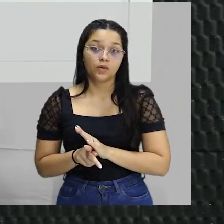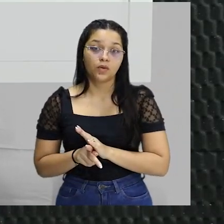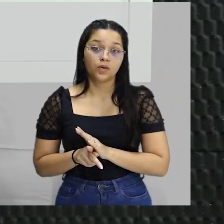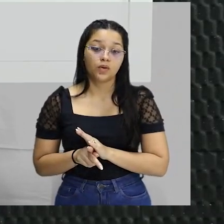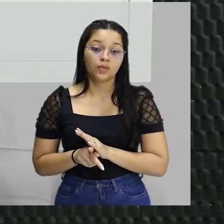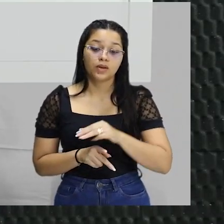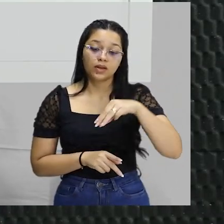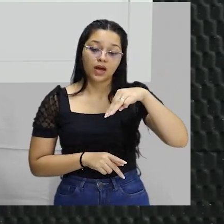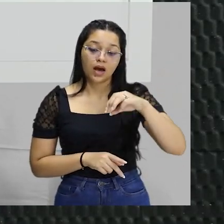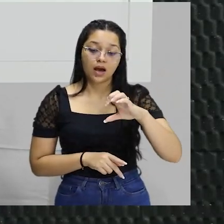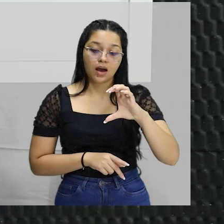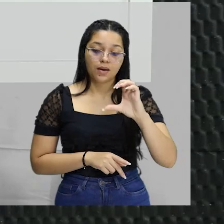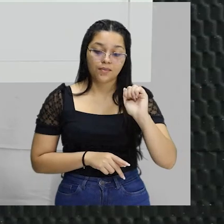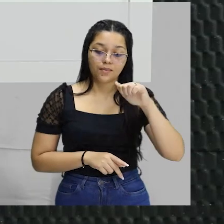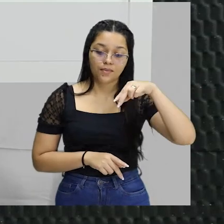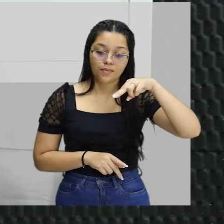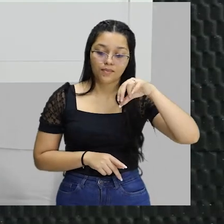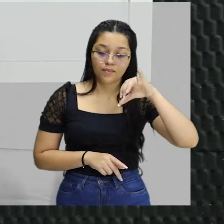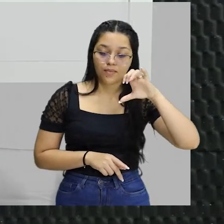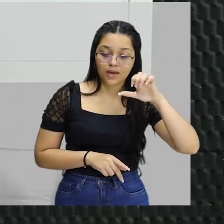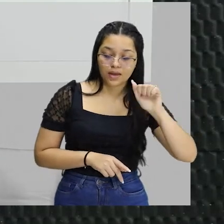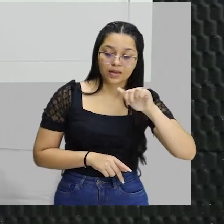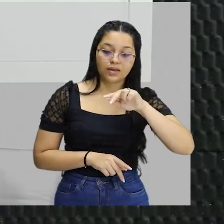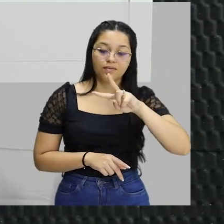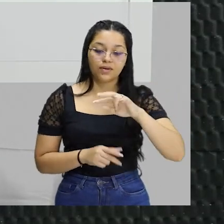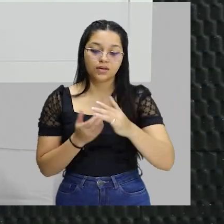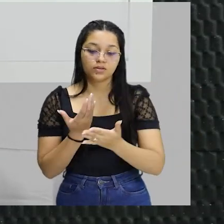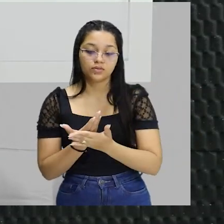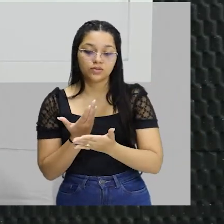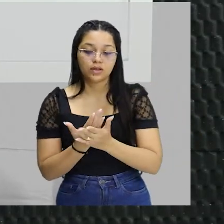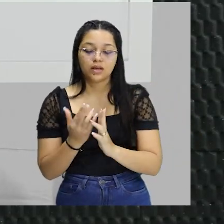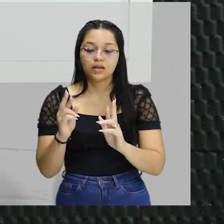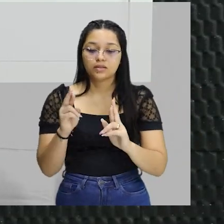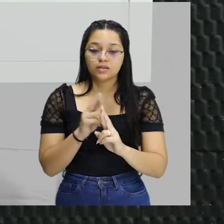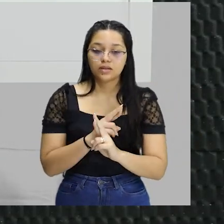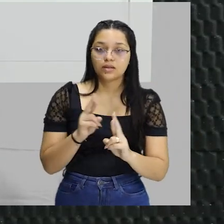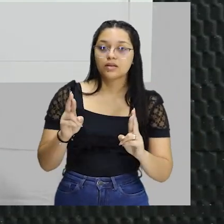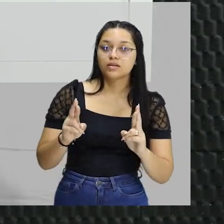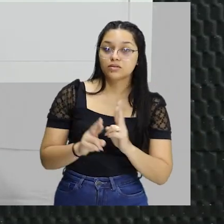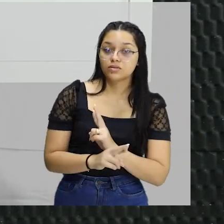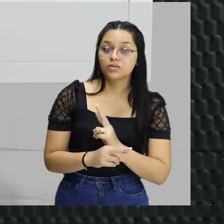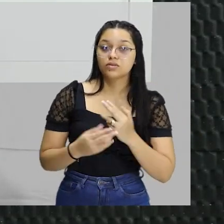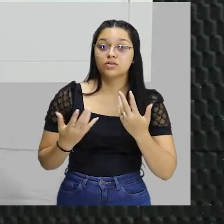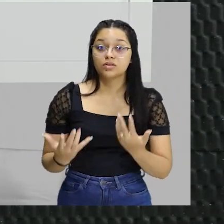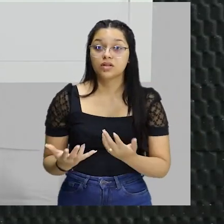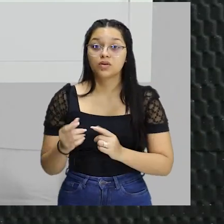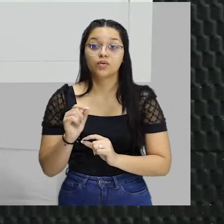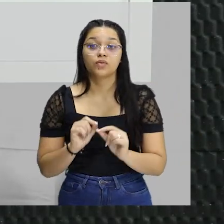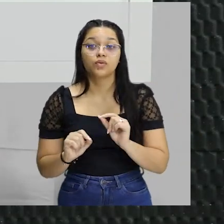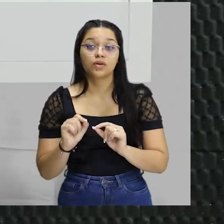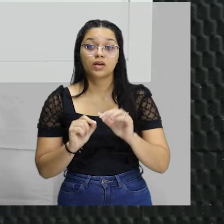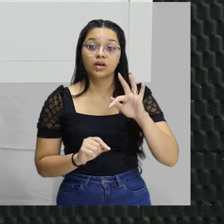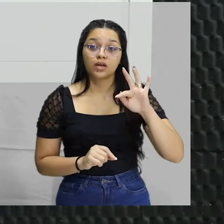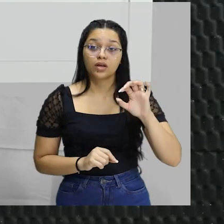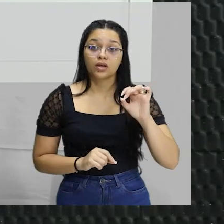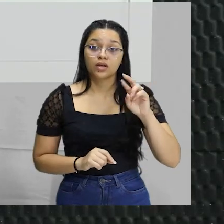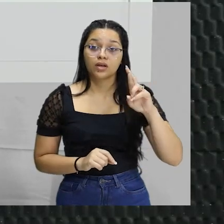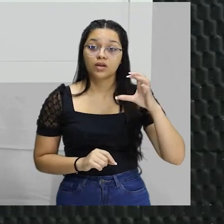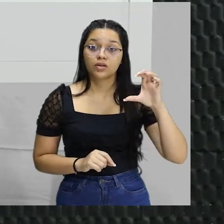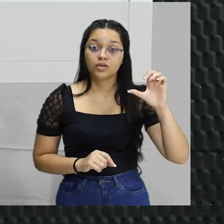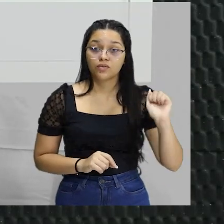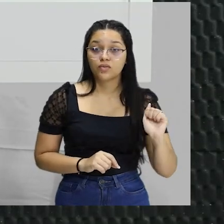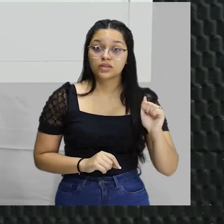da mecânica que vai estudar as relações, né, de forças que vão